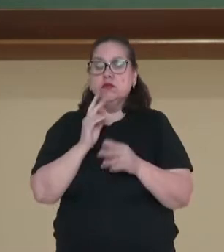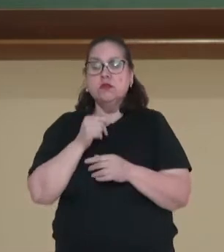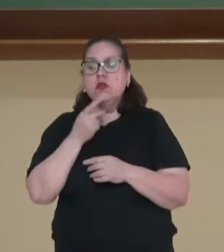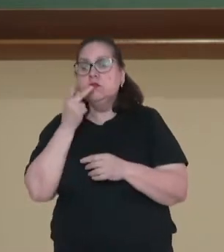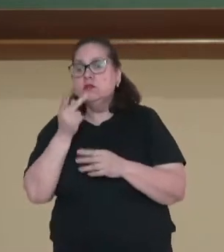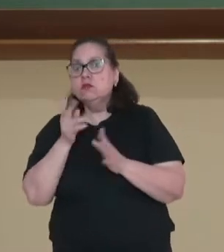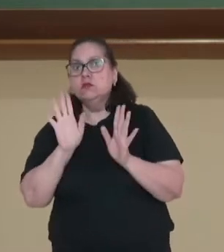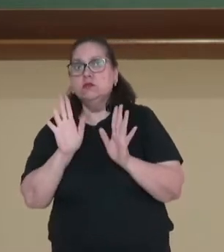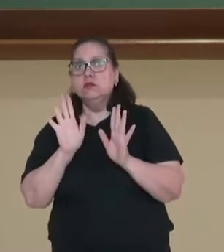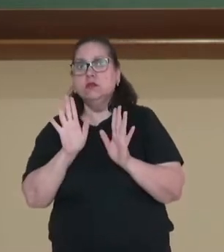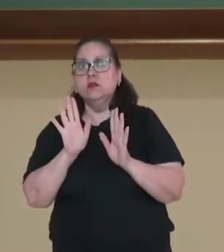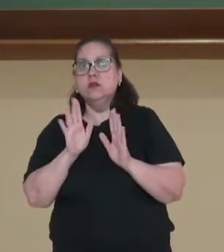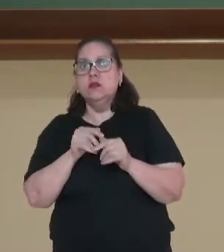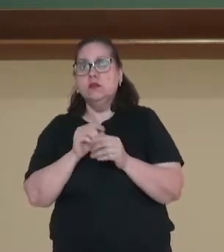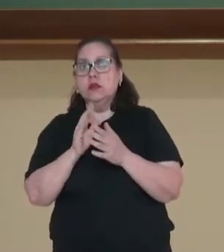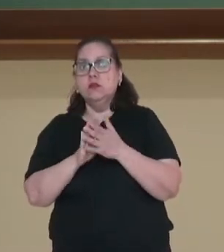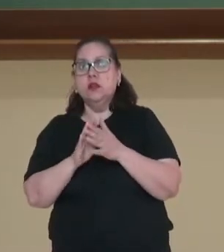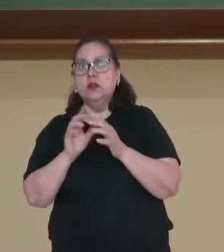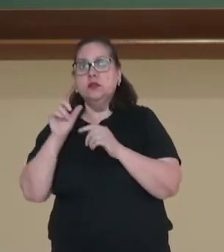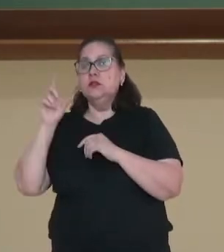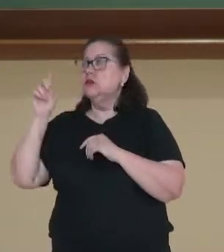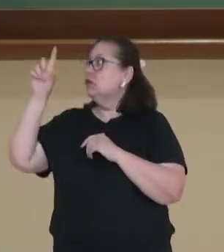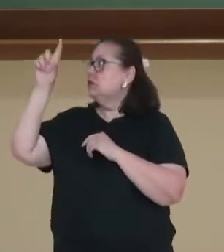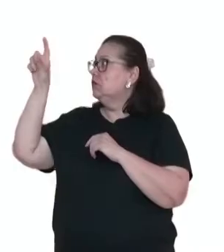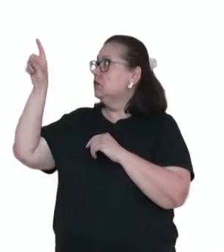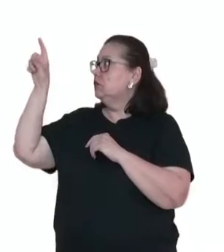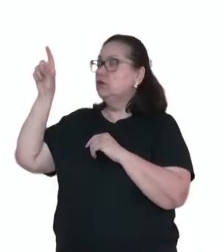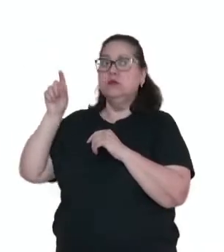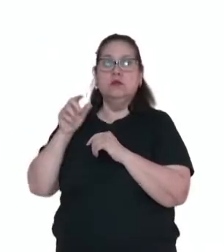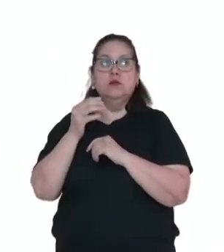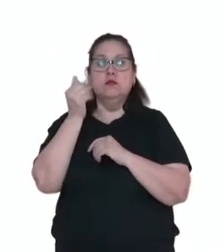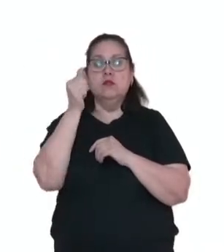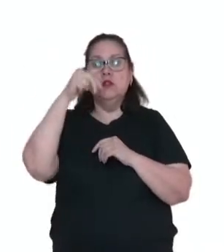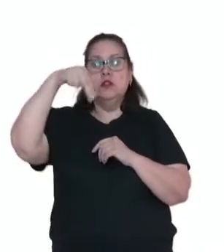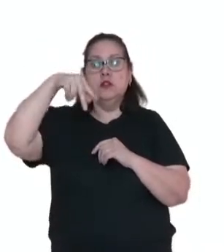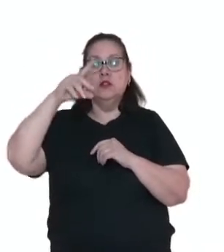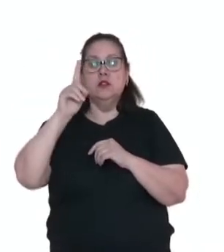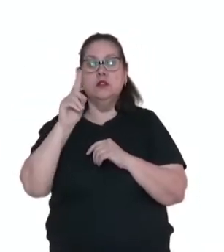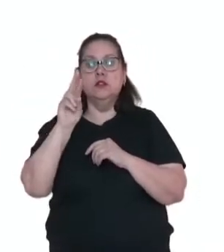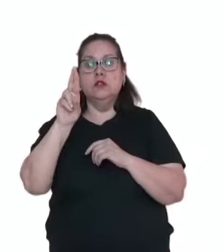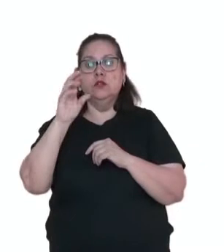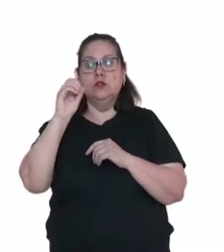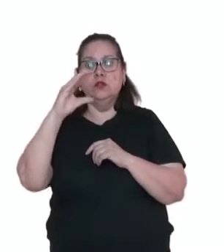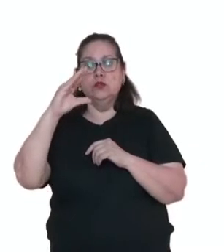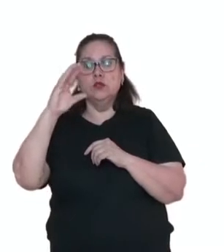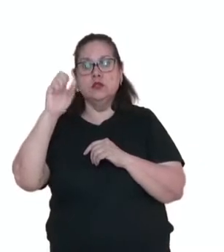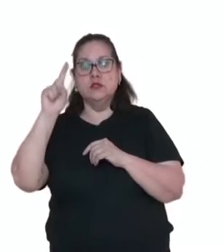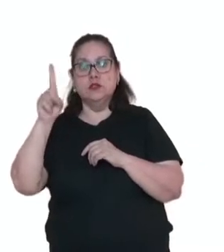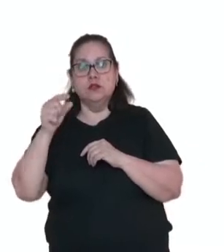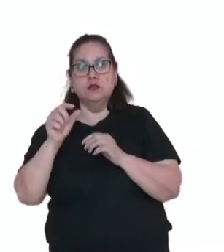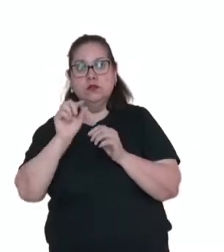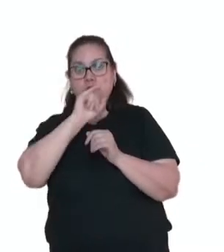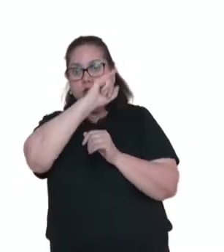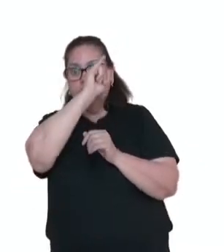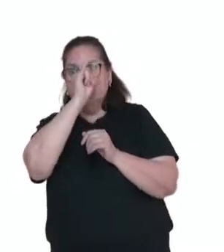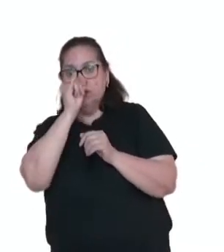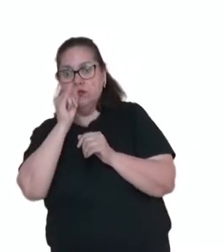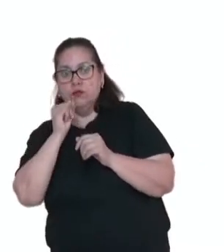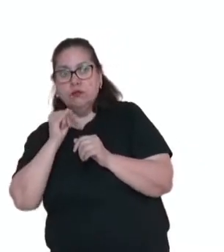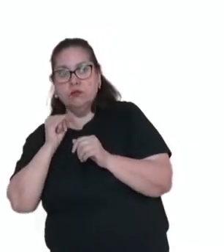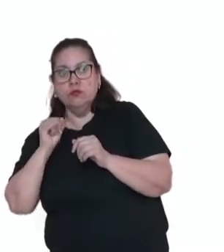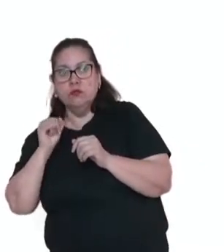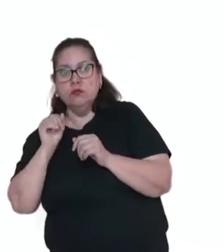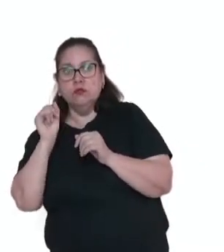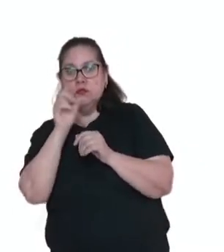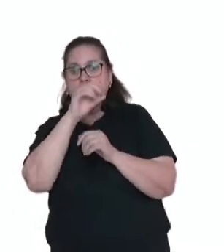comentar, tá? A parte masculina é representada pelo androceu, que tem o filete, que é esse fiozinho, digamos aqui, e